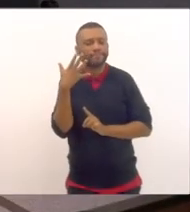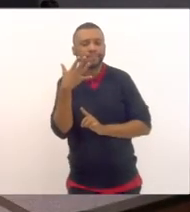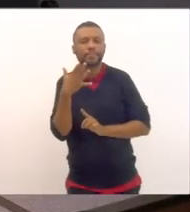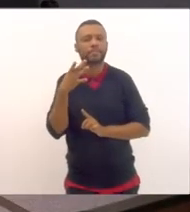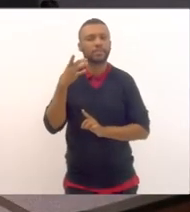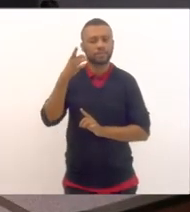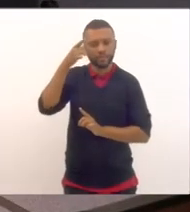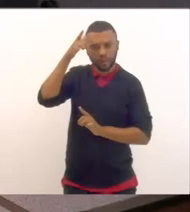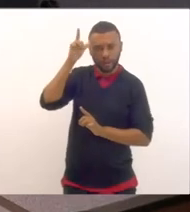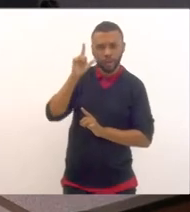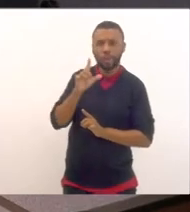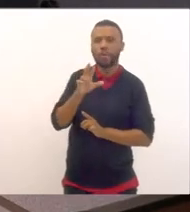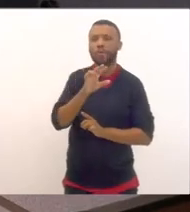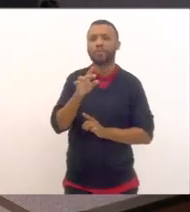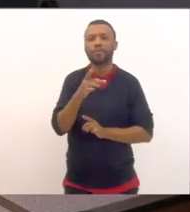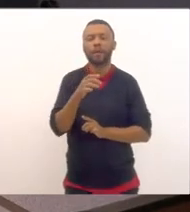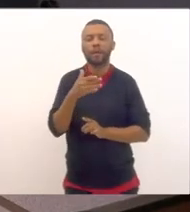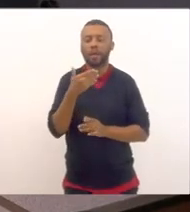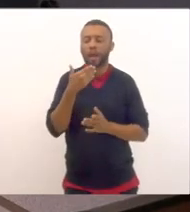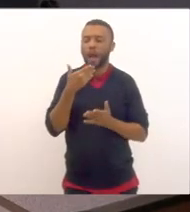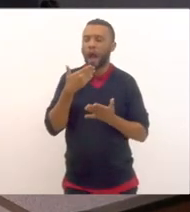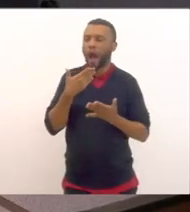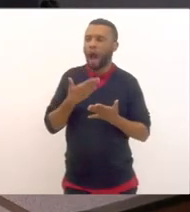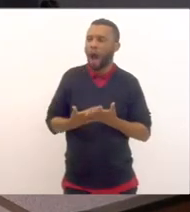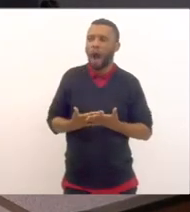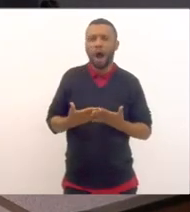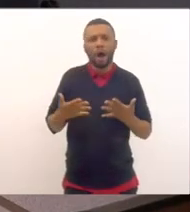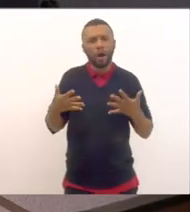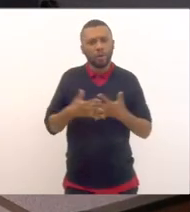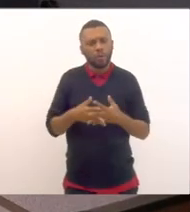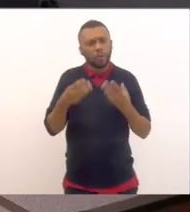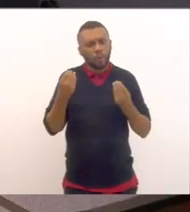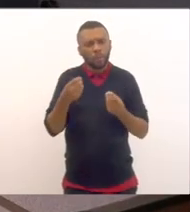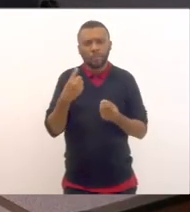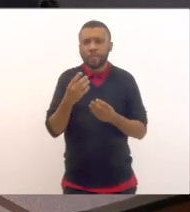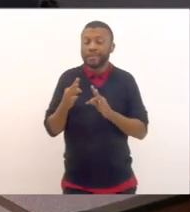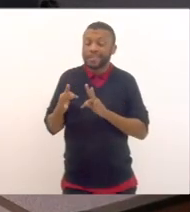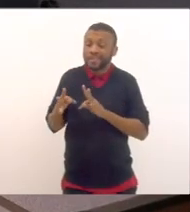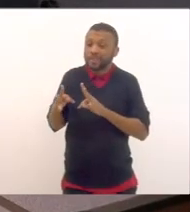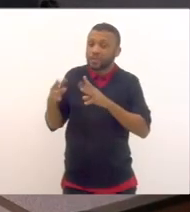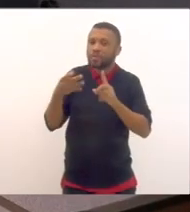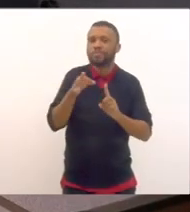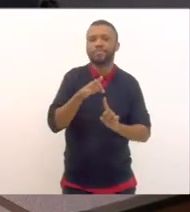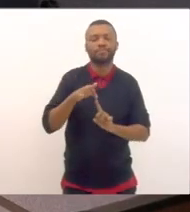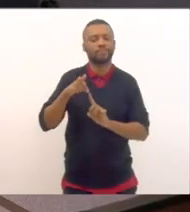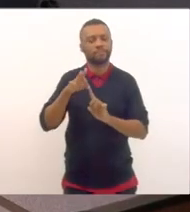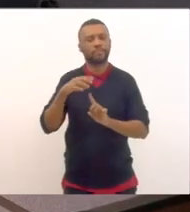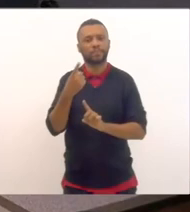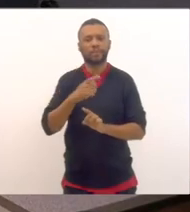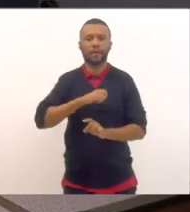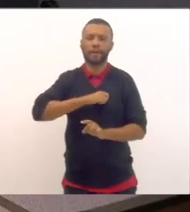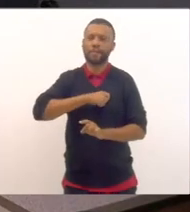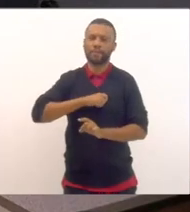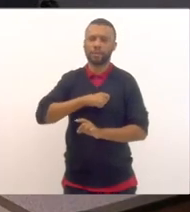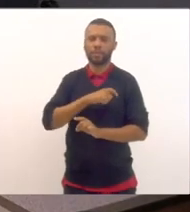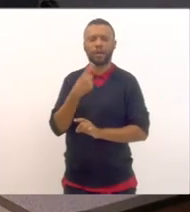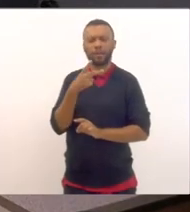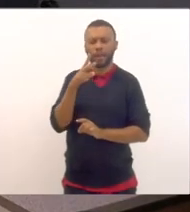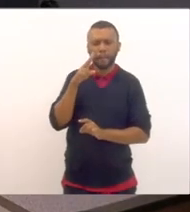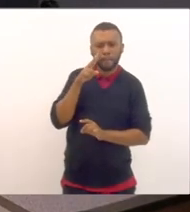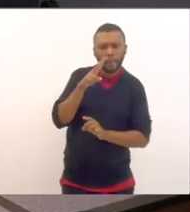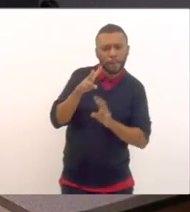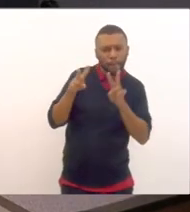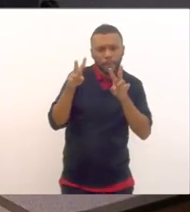Municipal e a nossa perplexidade foi muito grande porque nós fizemos vistorias em todos os ramais e e observamos